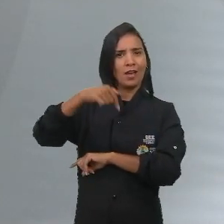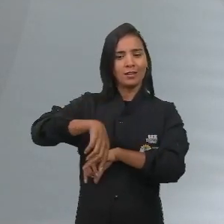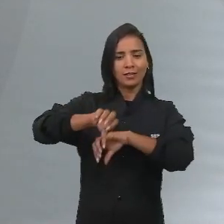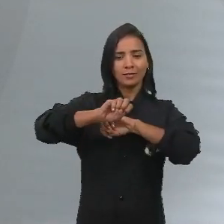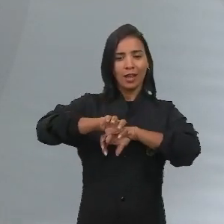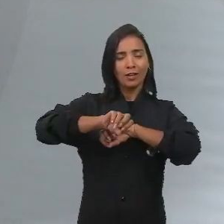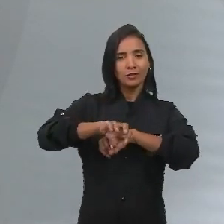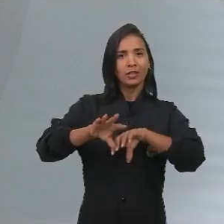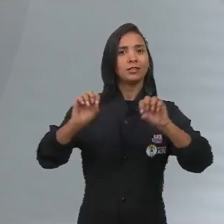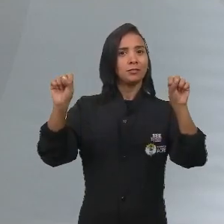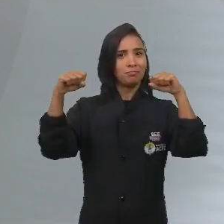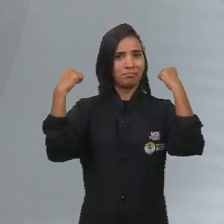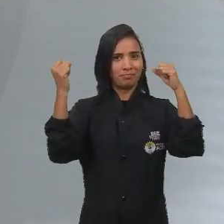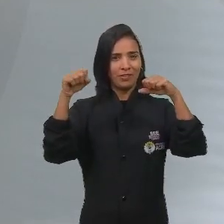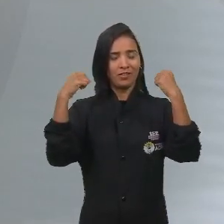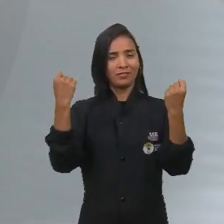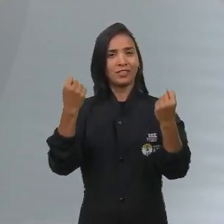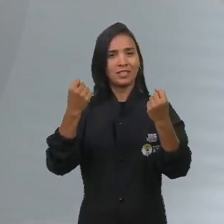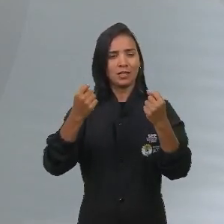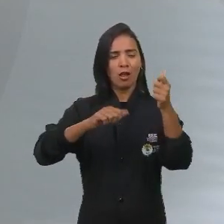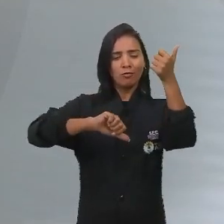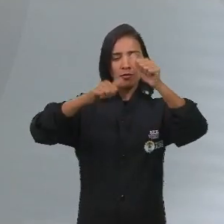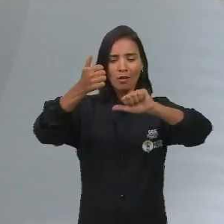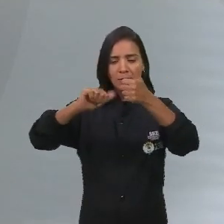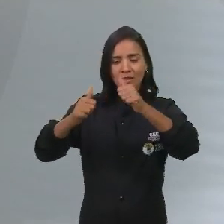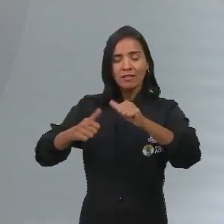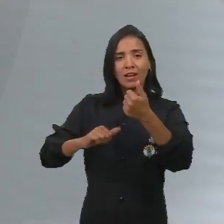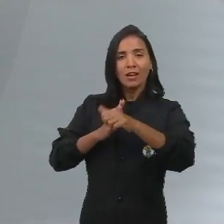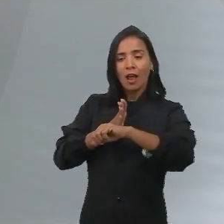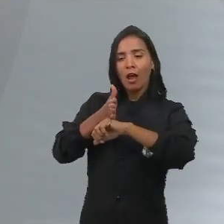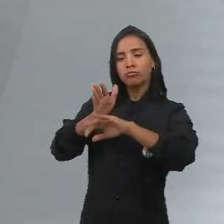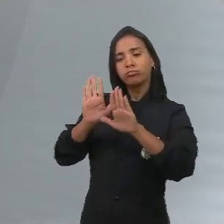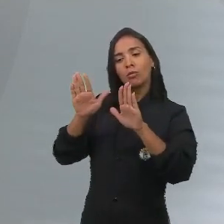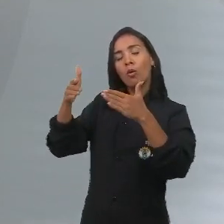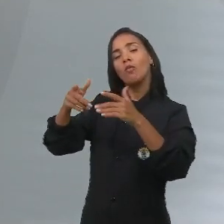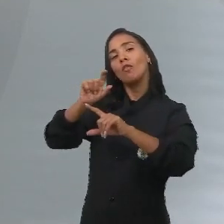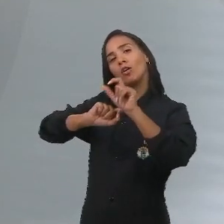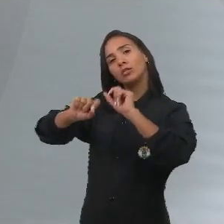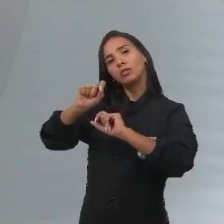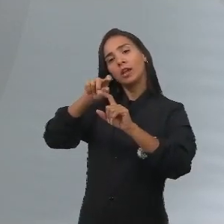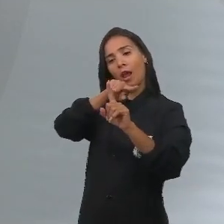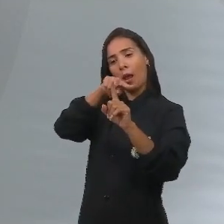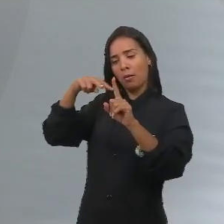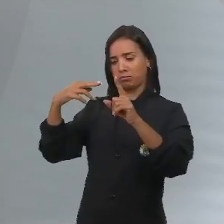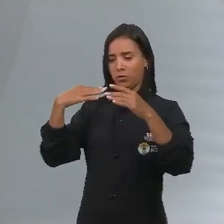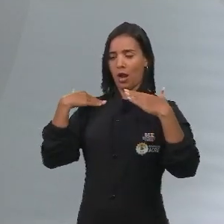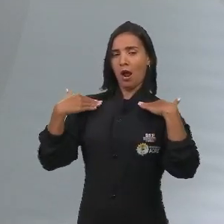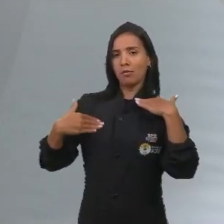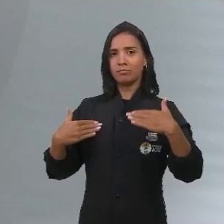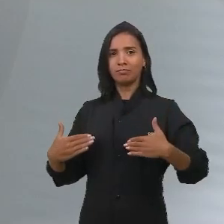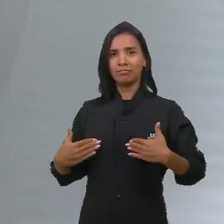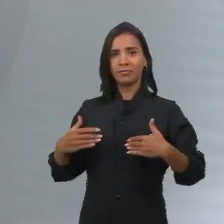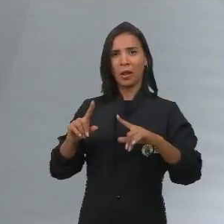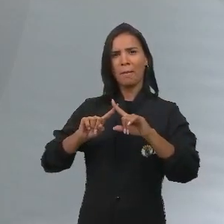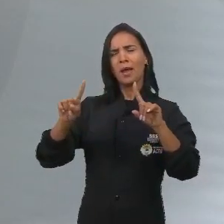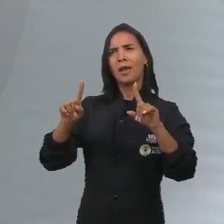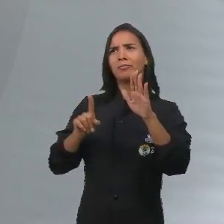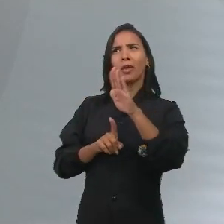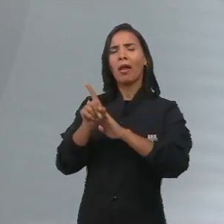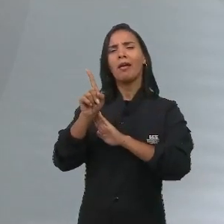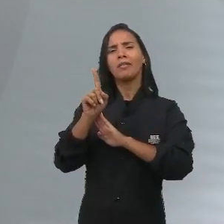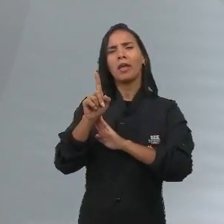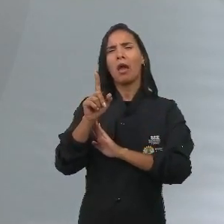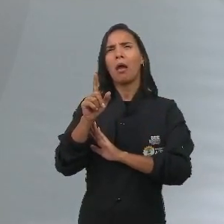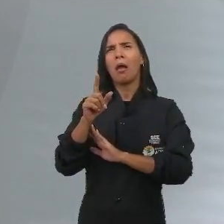física a gente vai estar fazendo essa análise a partir da perspectiva do corpo aí você vai perguntar professor não tô entendendo